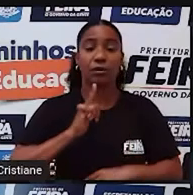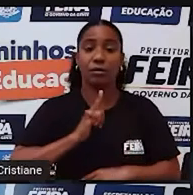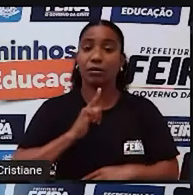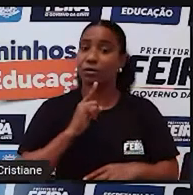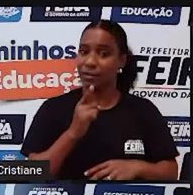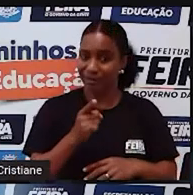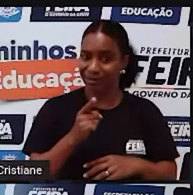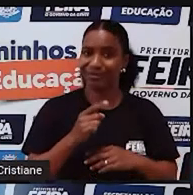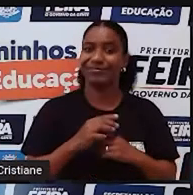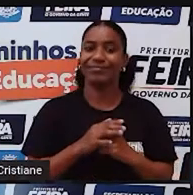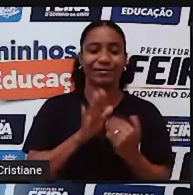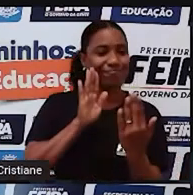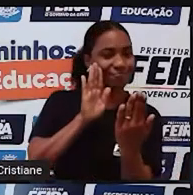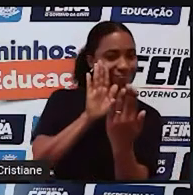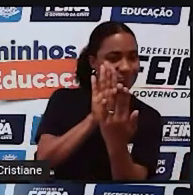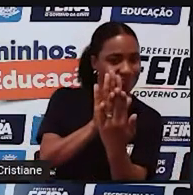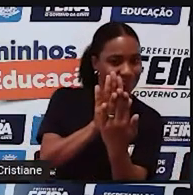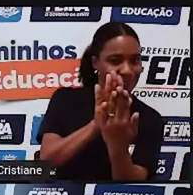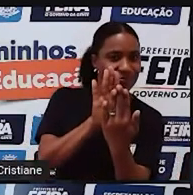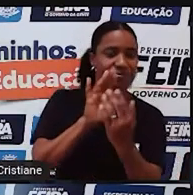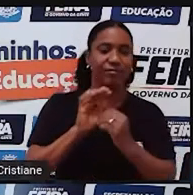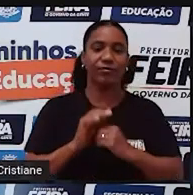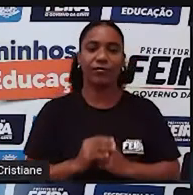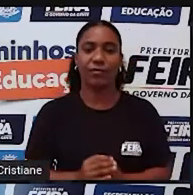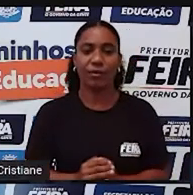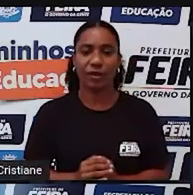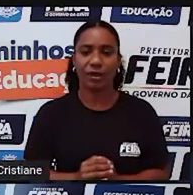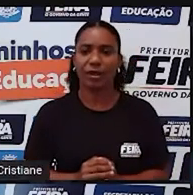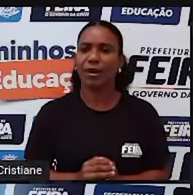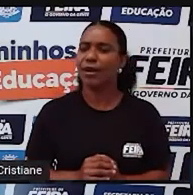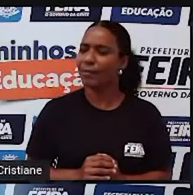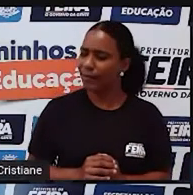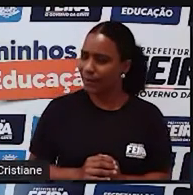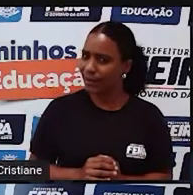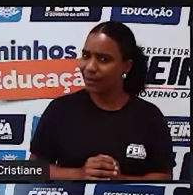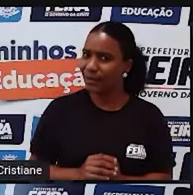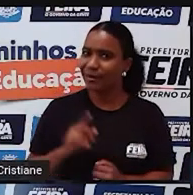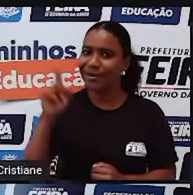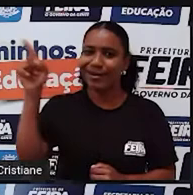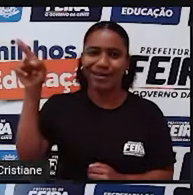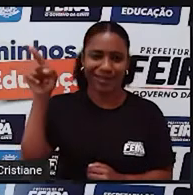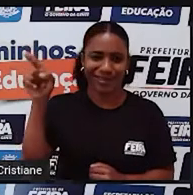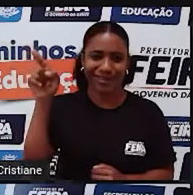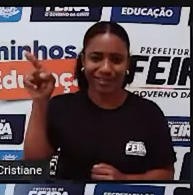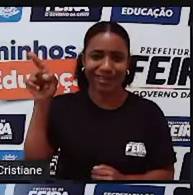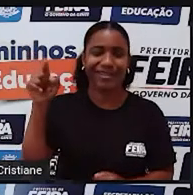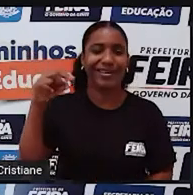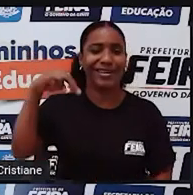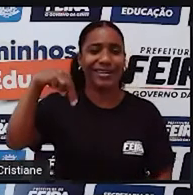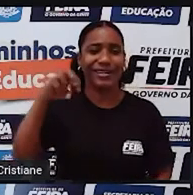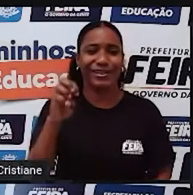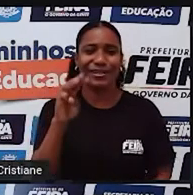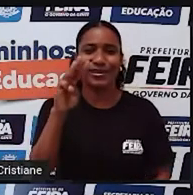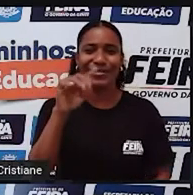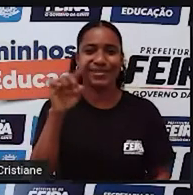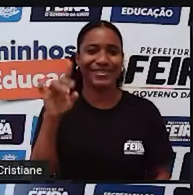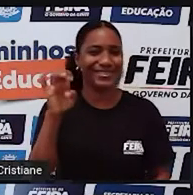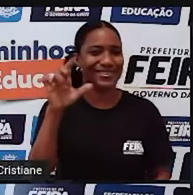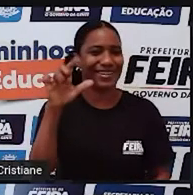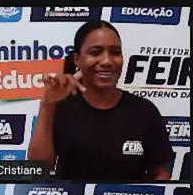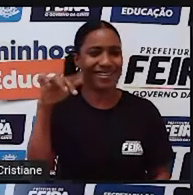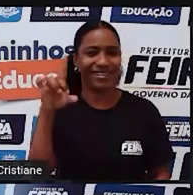students. Ok? E lá na Nova Zelândia, observem, né, como é a forma de